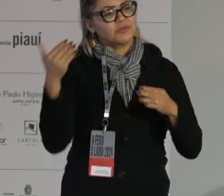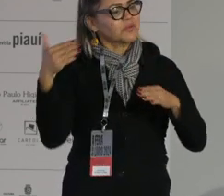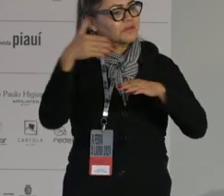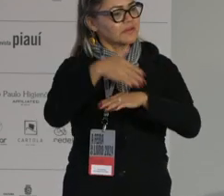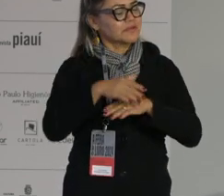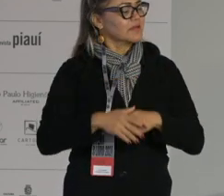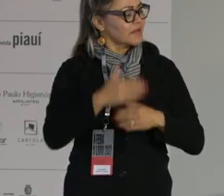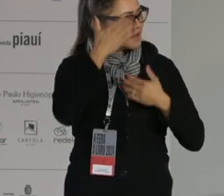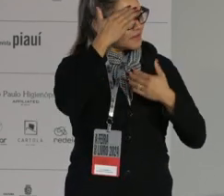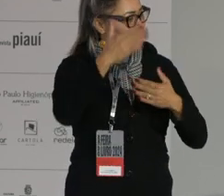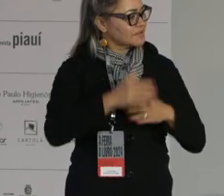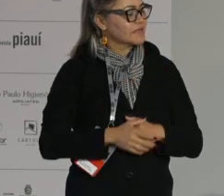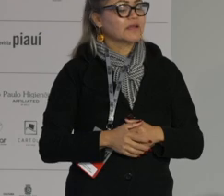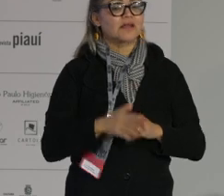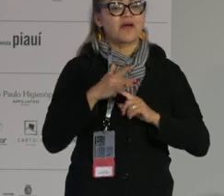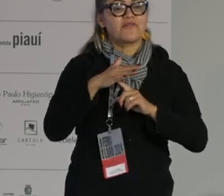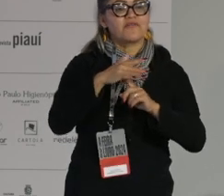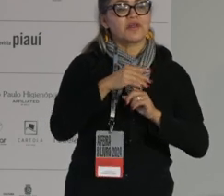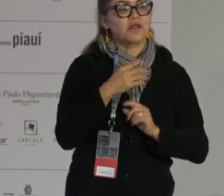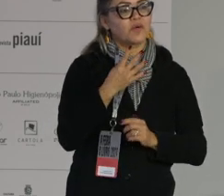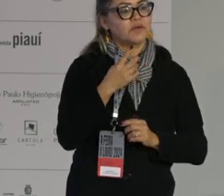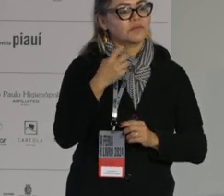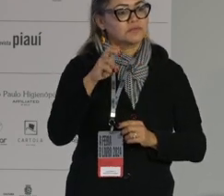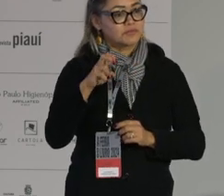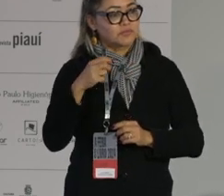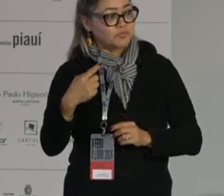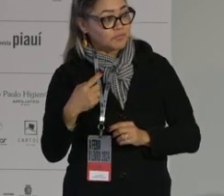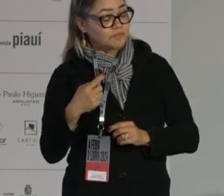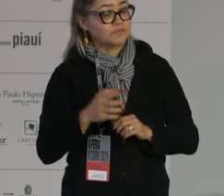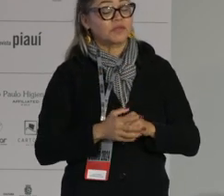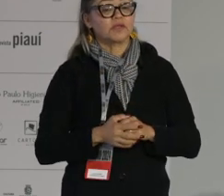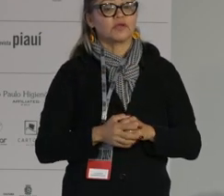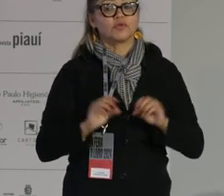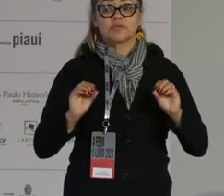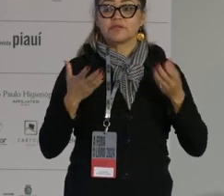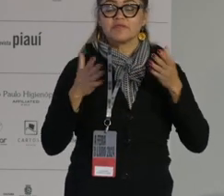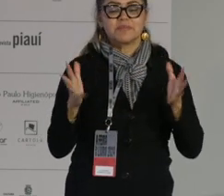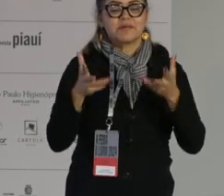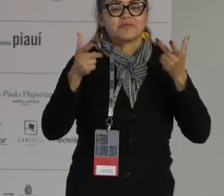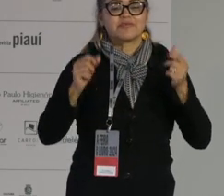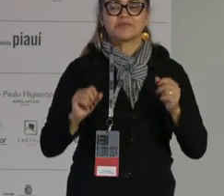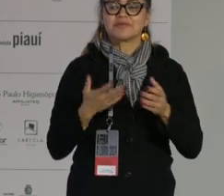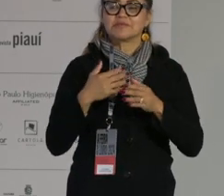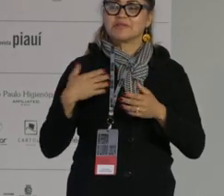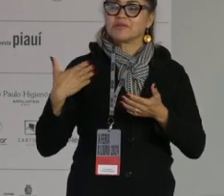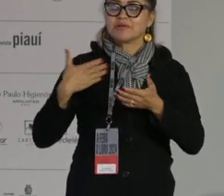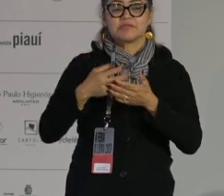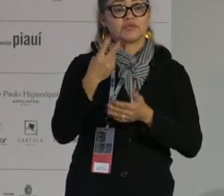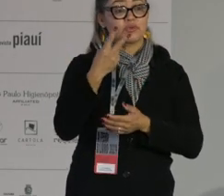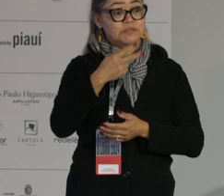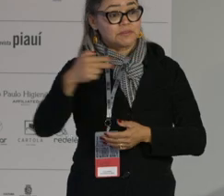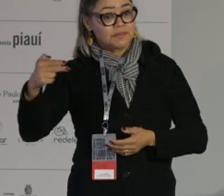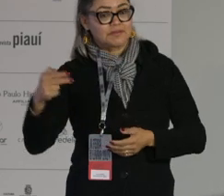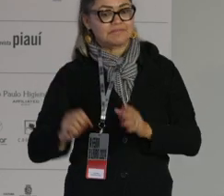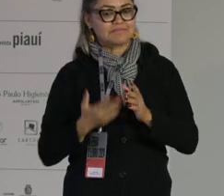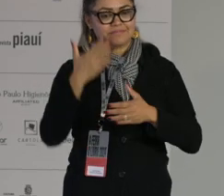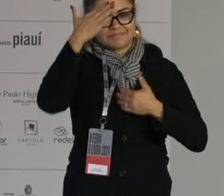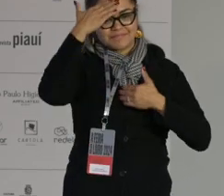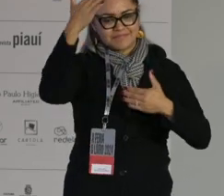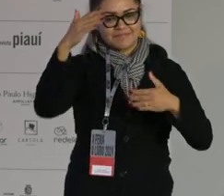e agradecer a Feira da 451 e todo esse evento maravilhoso que está acontecendo ao longo dessas duas semanas. Muito obrigada.